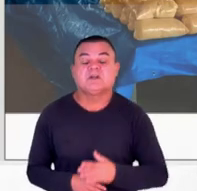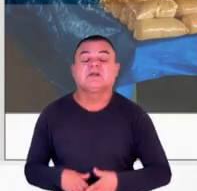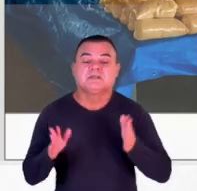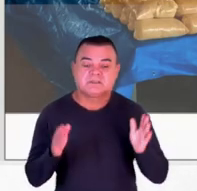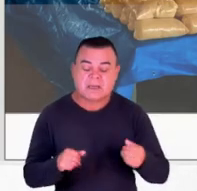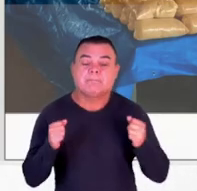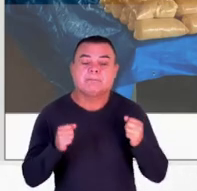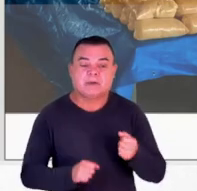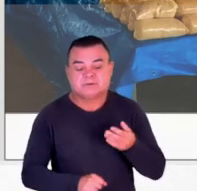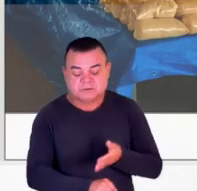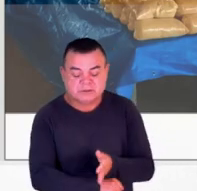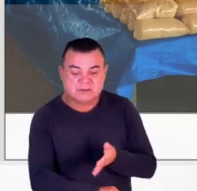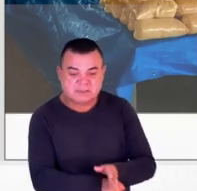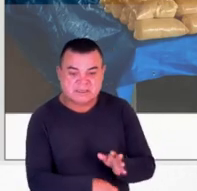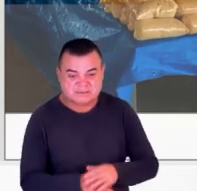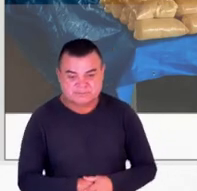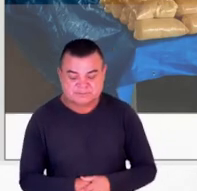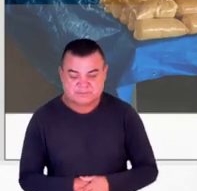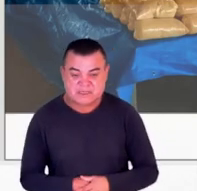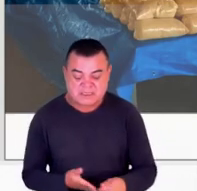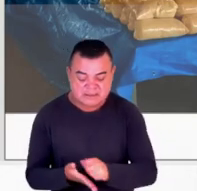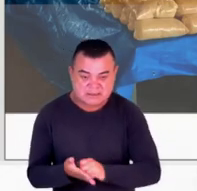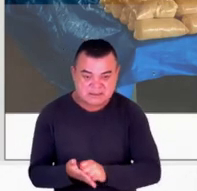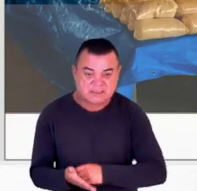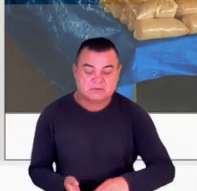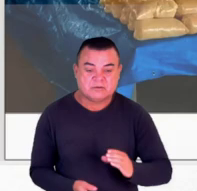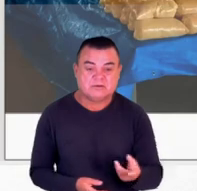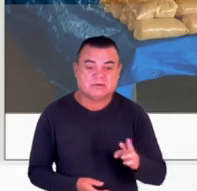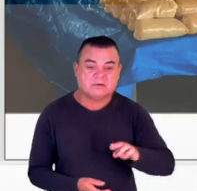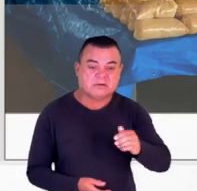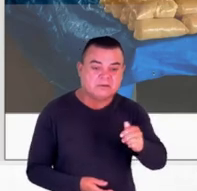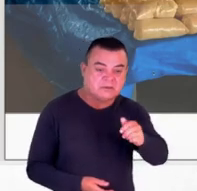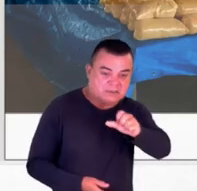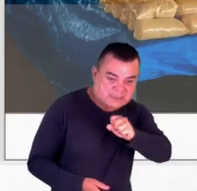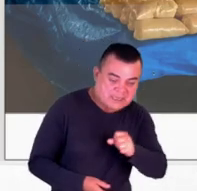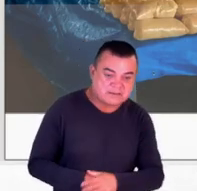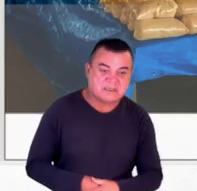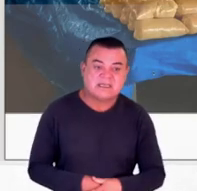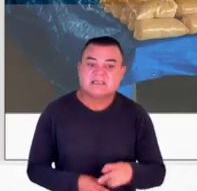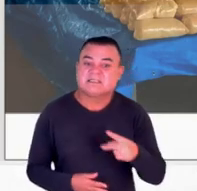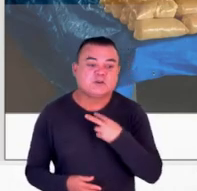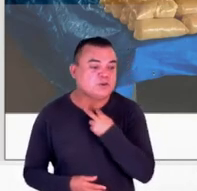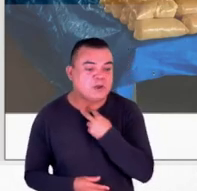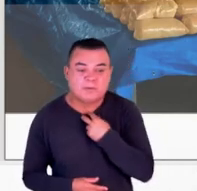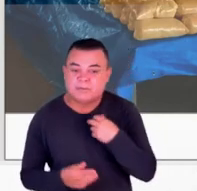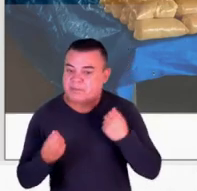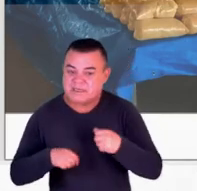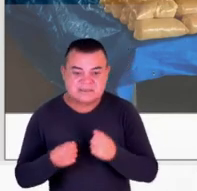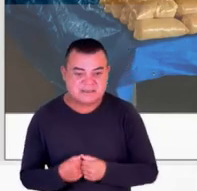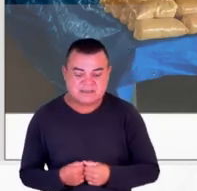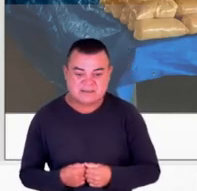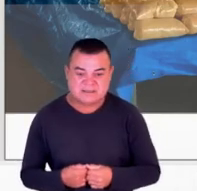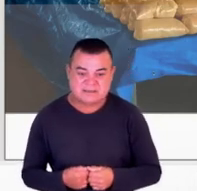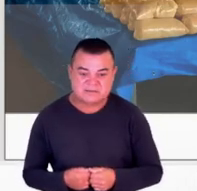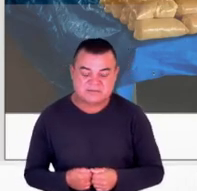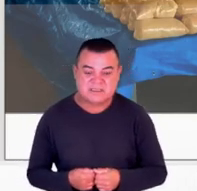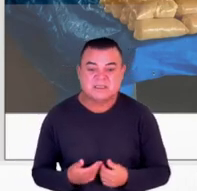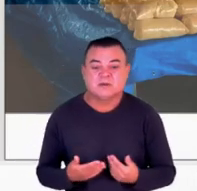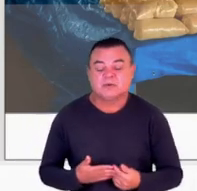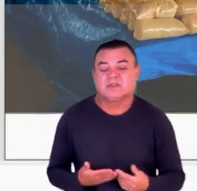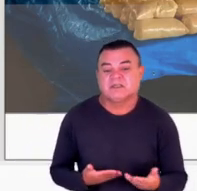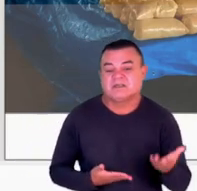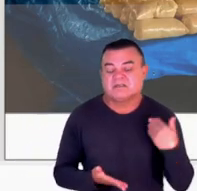cadastrado lá no crass centro de referência de sência social e não precisa ter esse documento o CAF tem dado muito problema né muitas travas